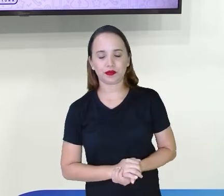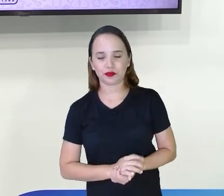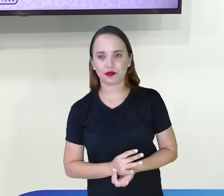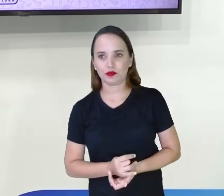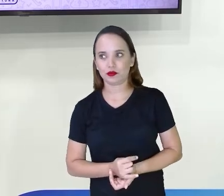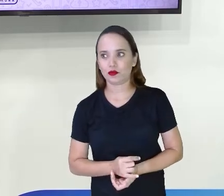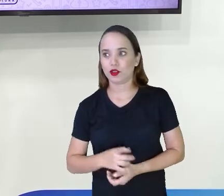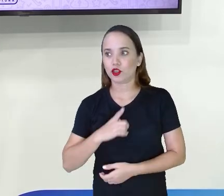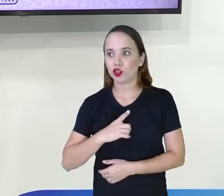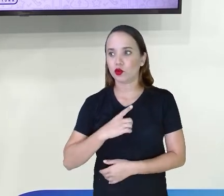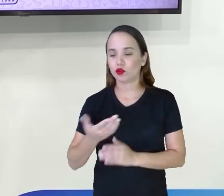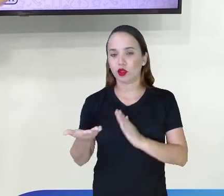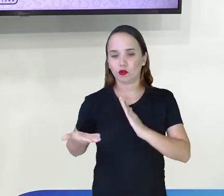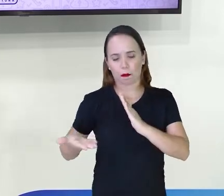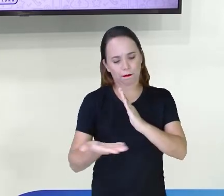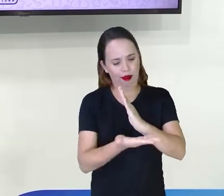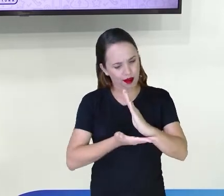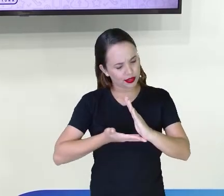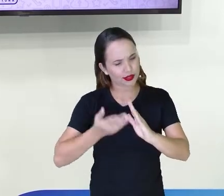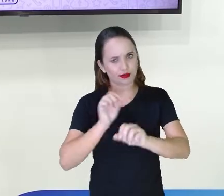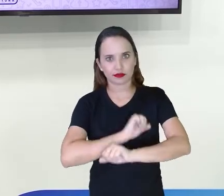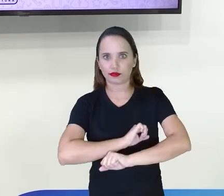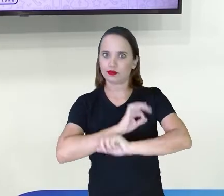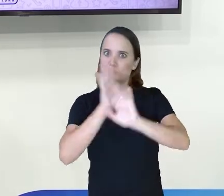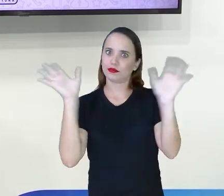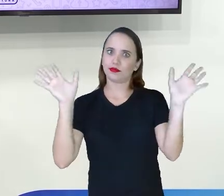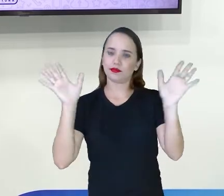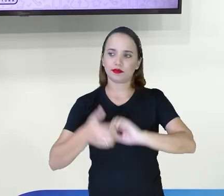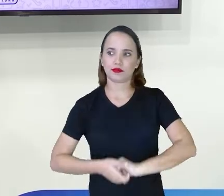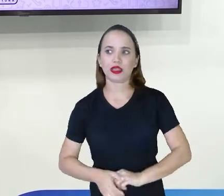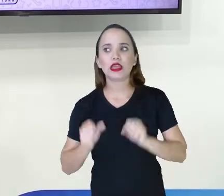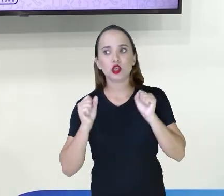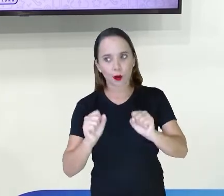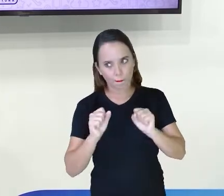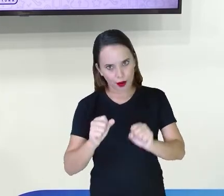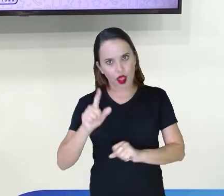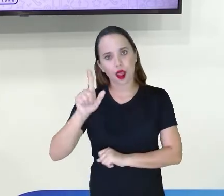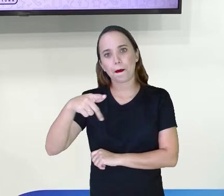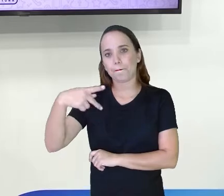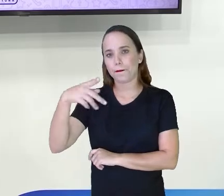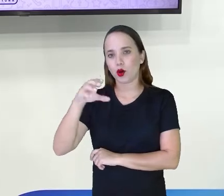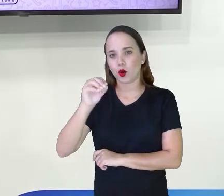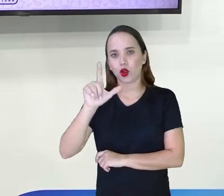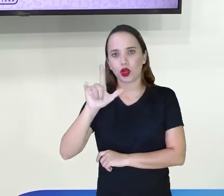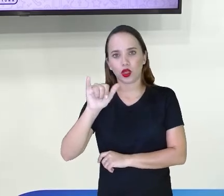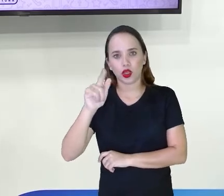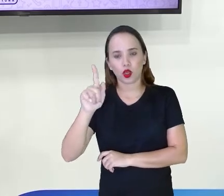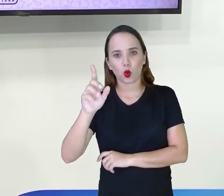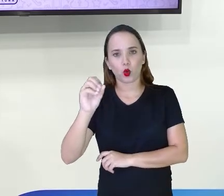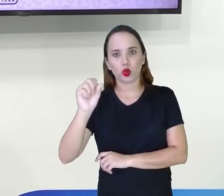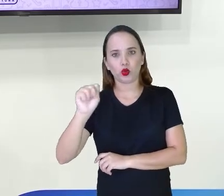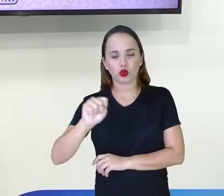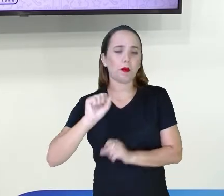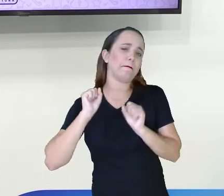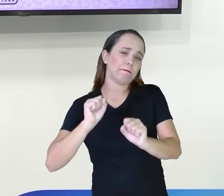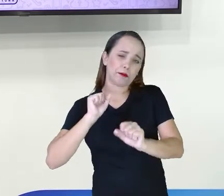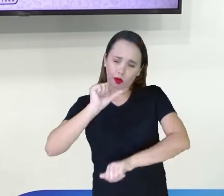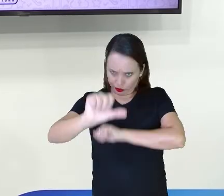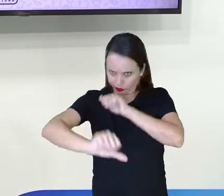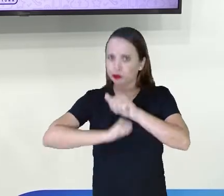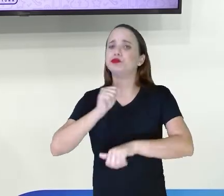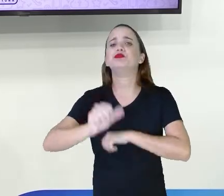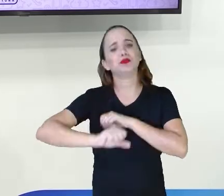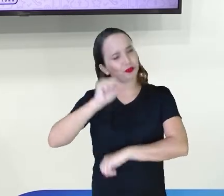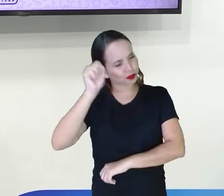minha base, claro, que é formada por polígonos. Aí, os polígonos podem ser